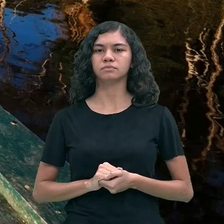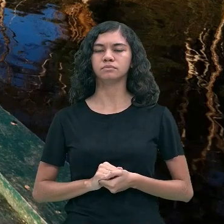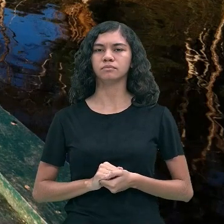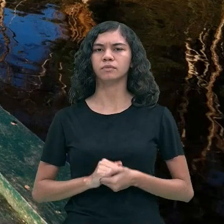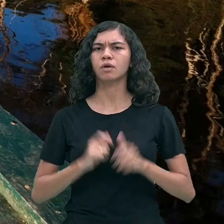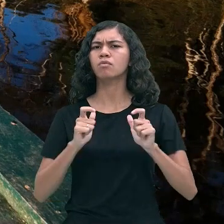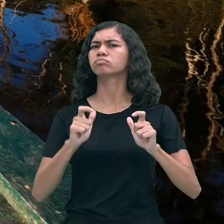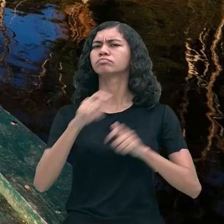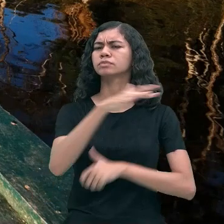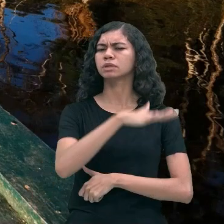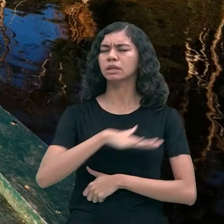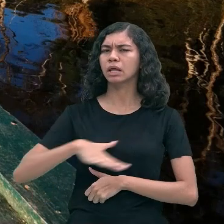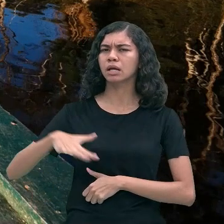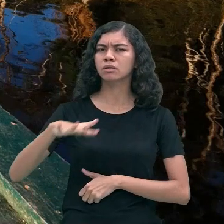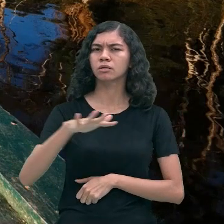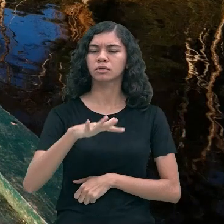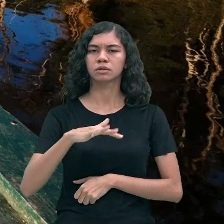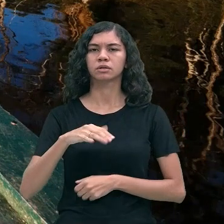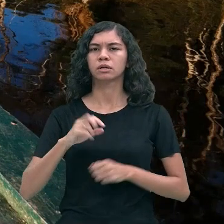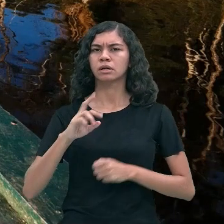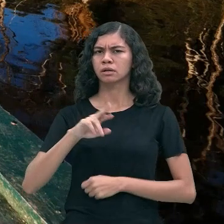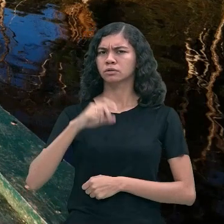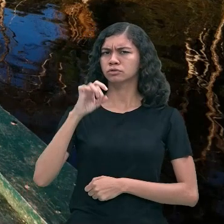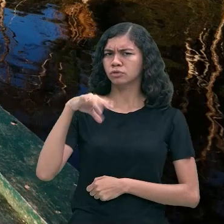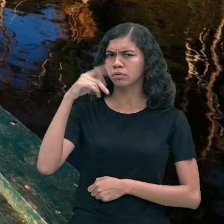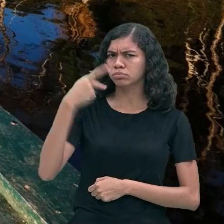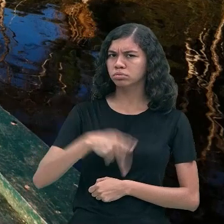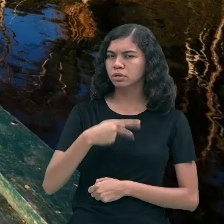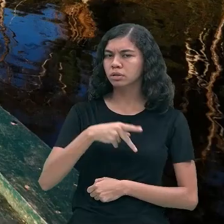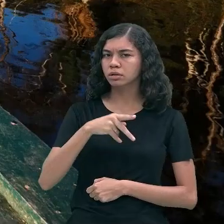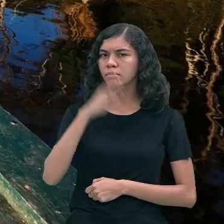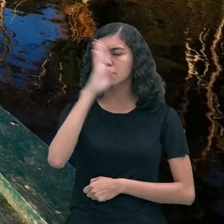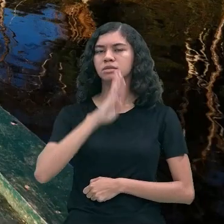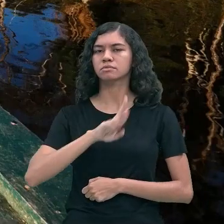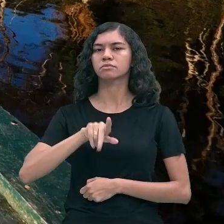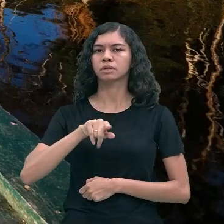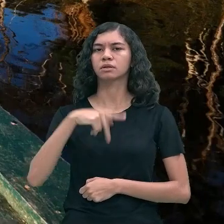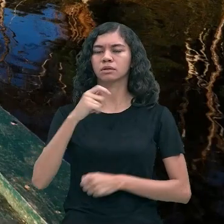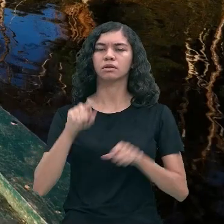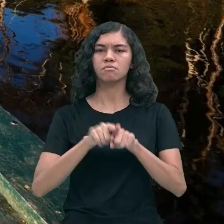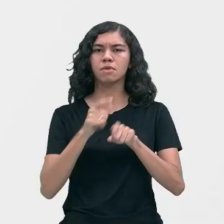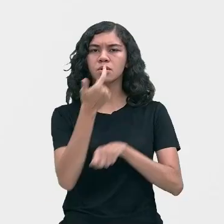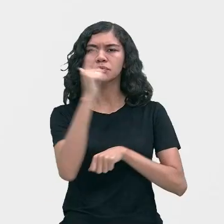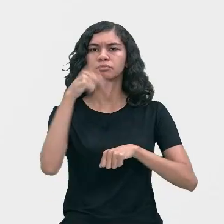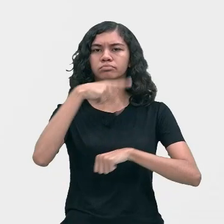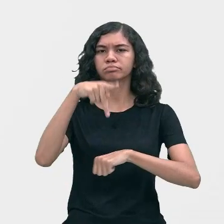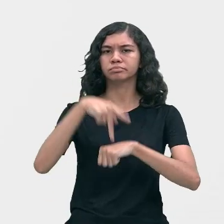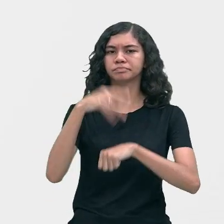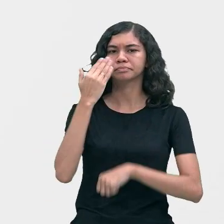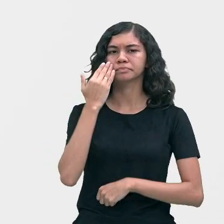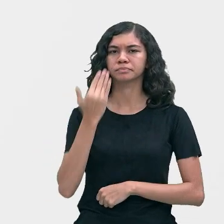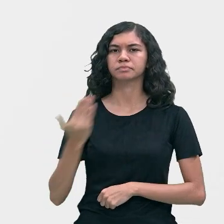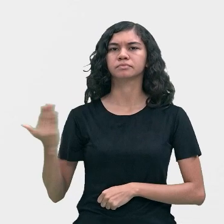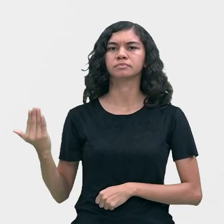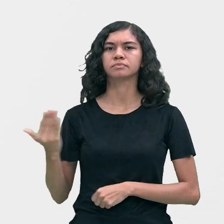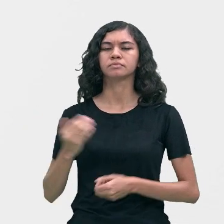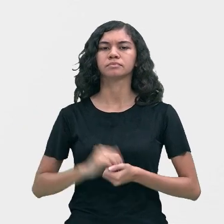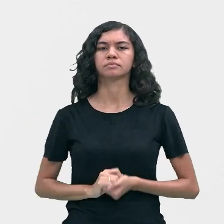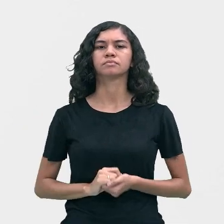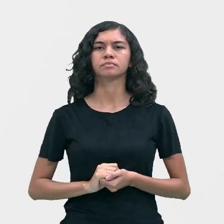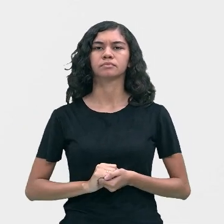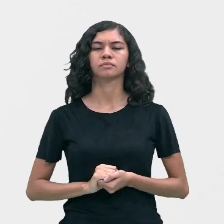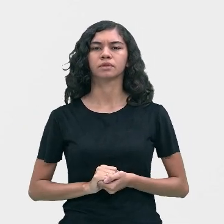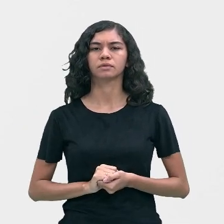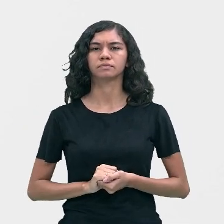território. Não é só no Brasil que a gente vai encontrar a floresta amazônica, a gente também encontra em outros países. Vamos acompanhar. Então, olha só, o